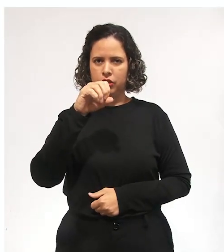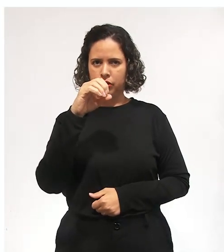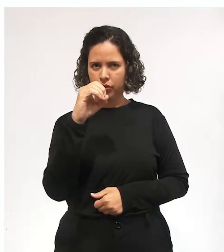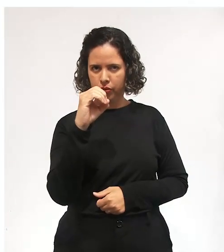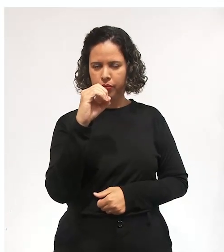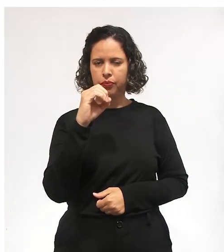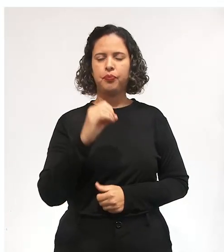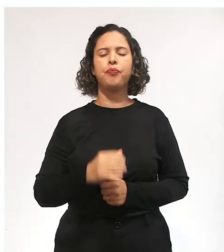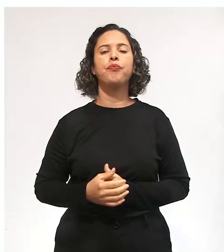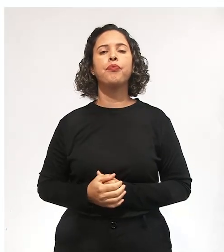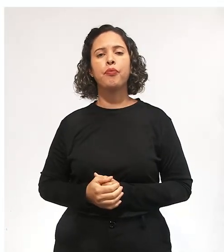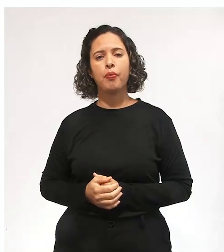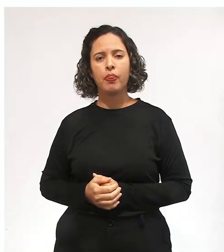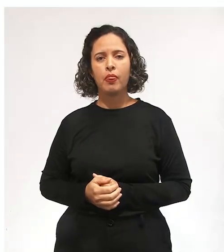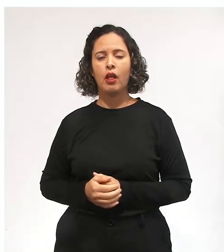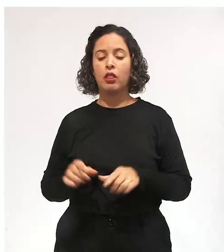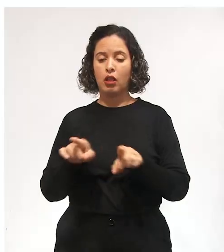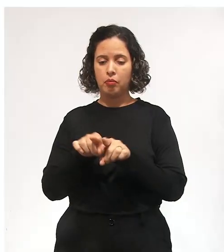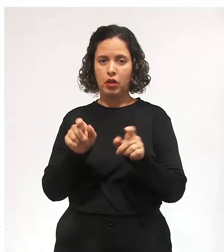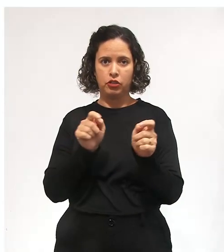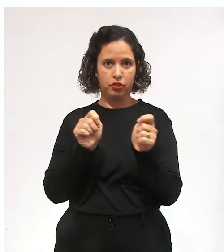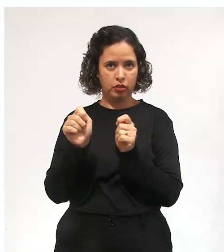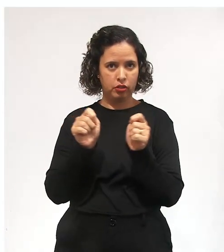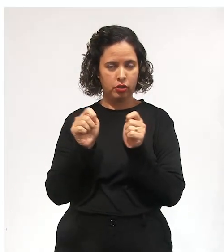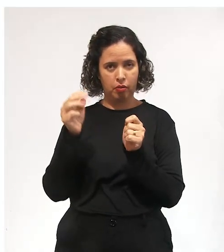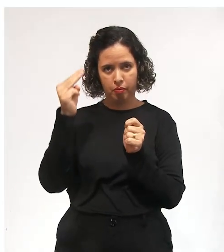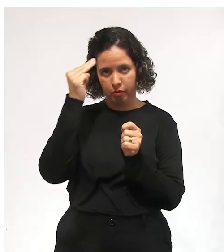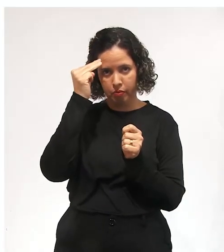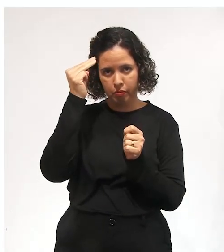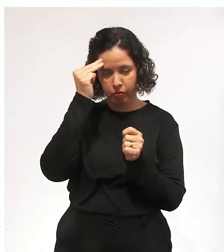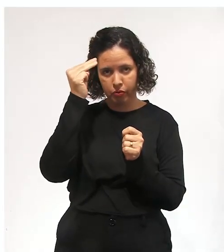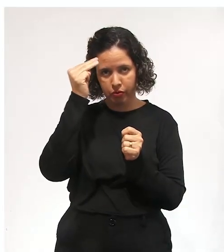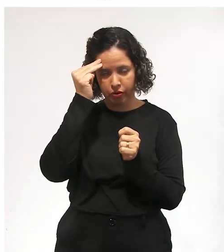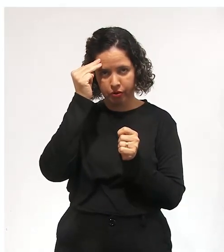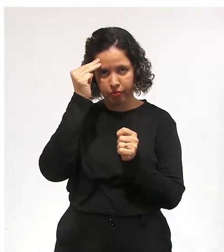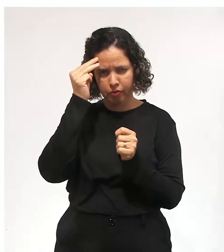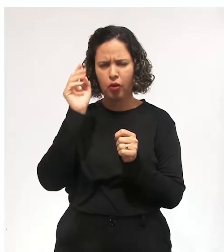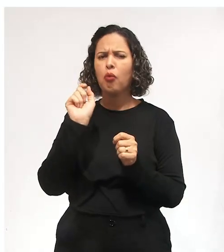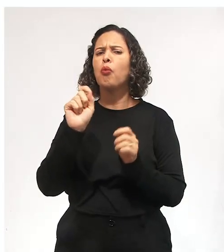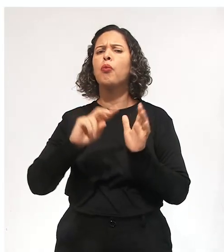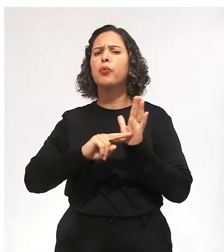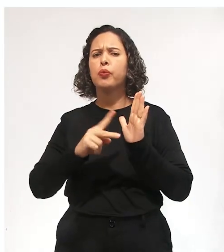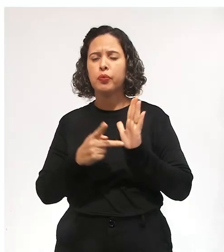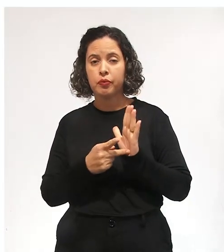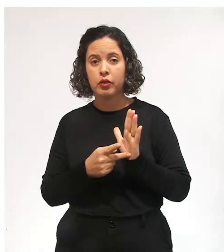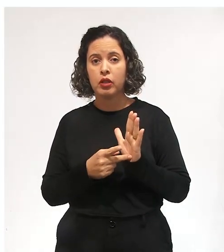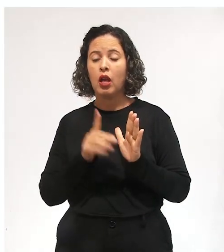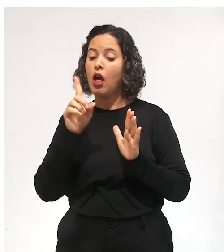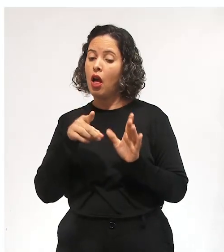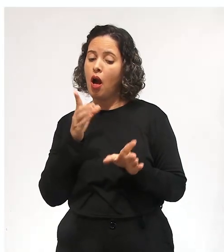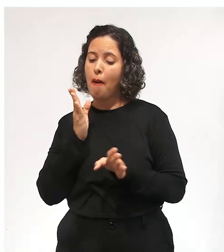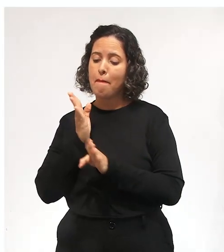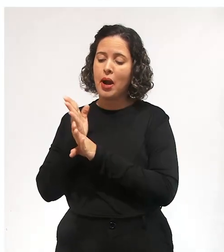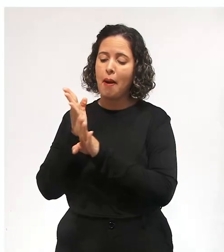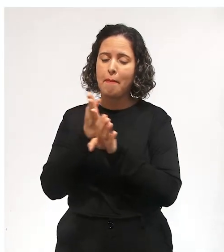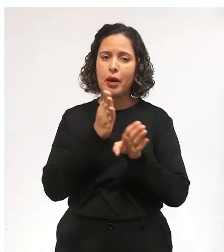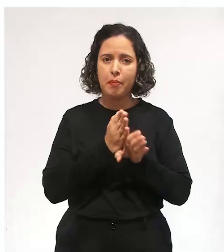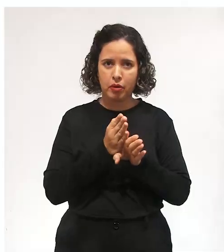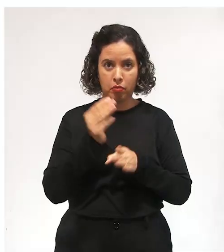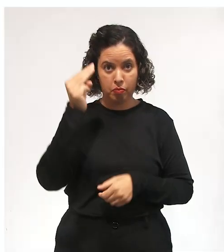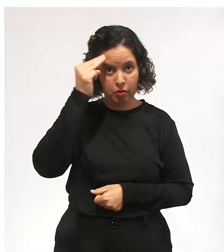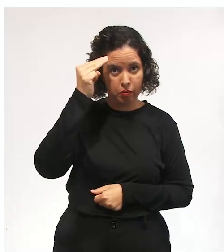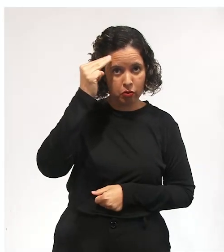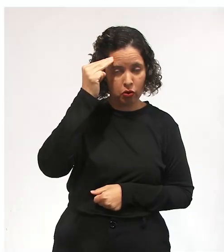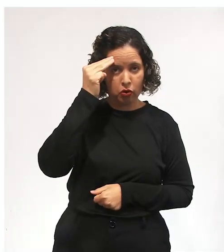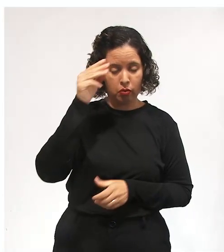operacional. Ele faz gerenciamento de memória. O que é isso, gerenciar a memória? É verificar se a memória